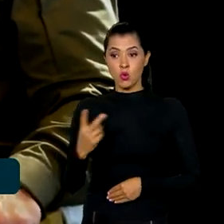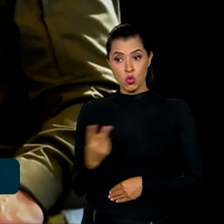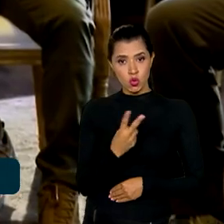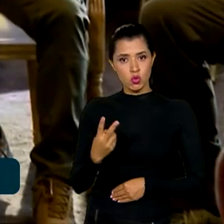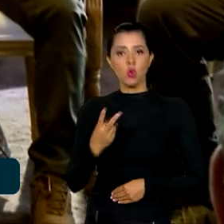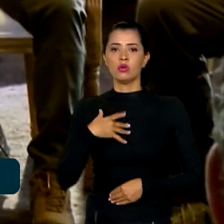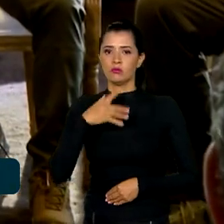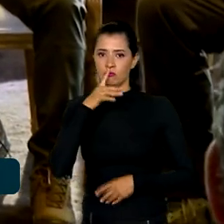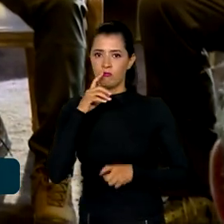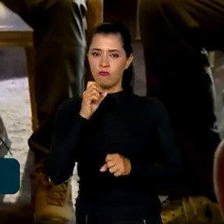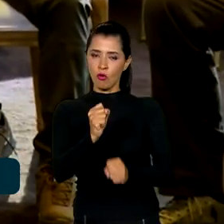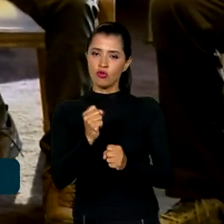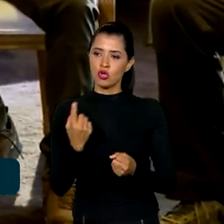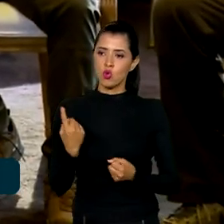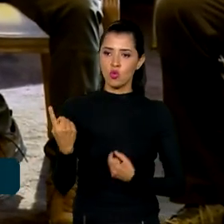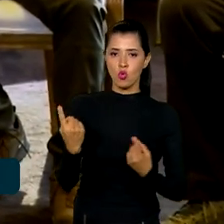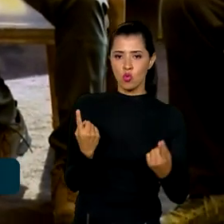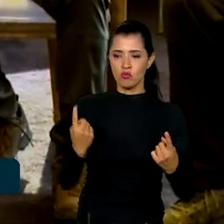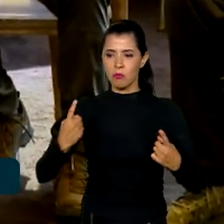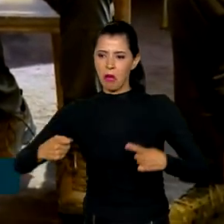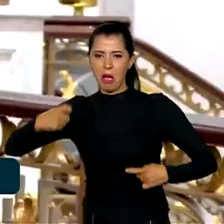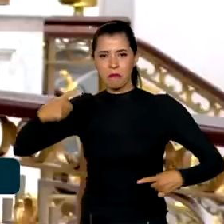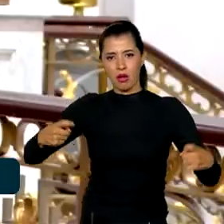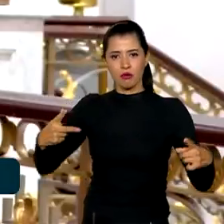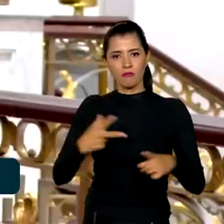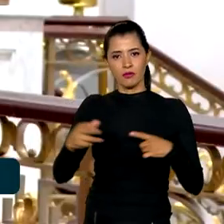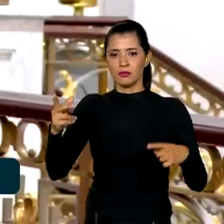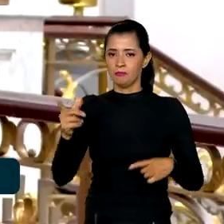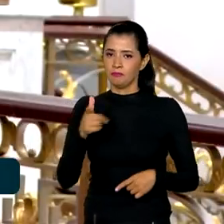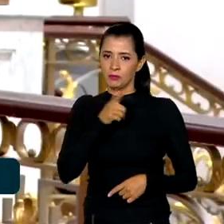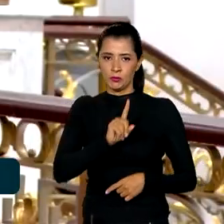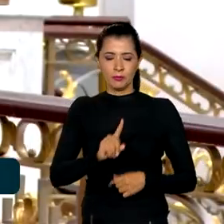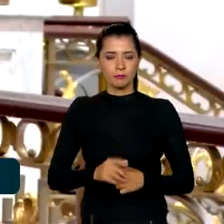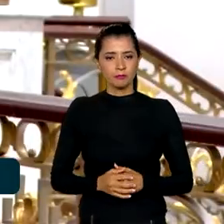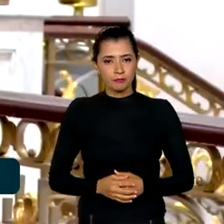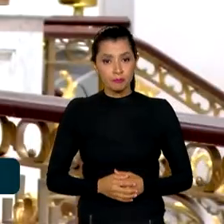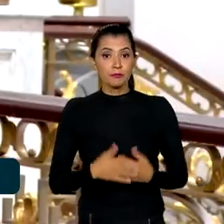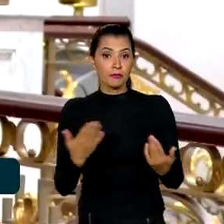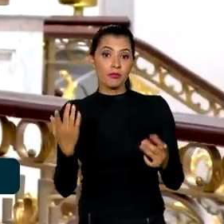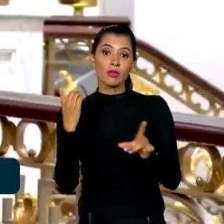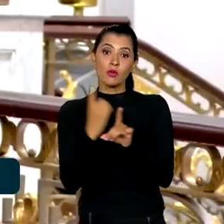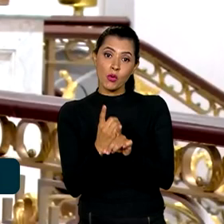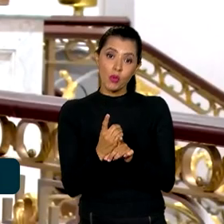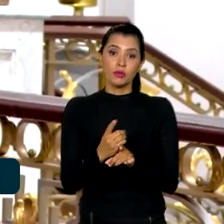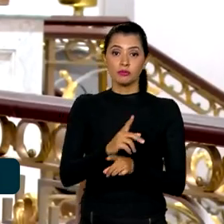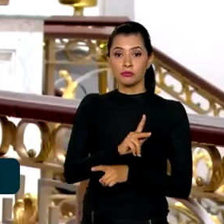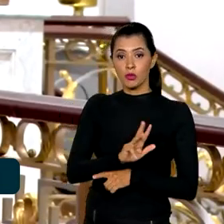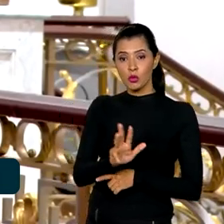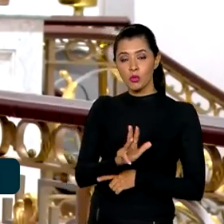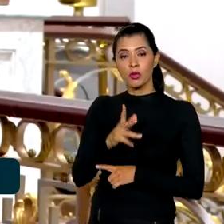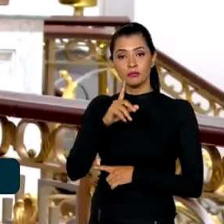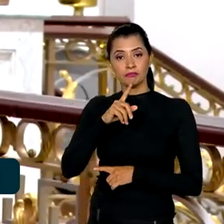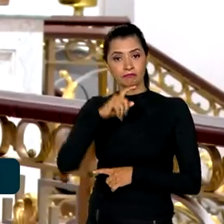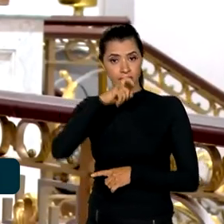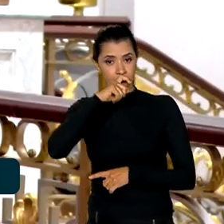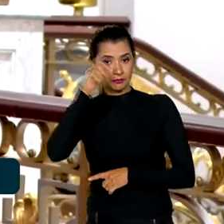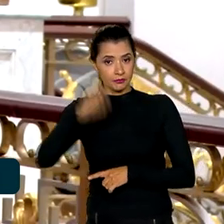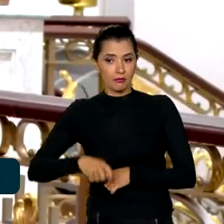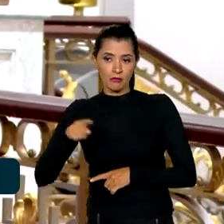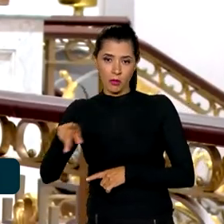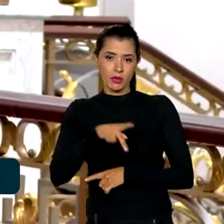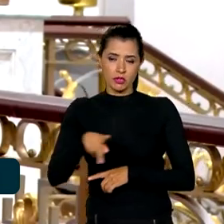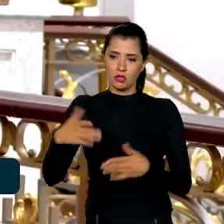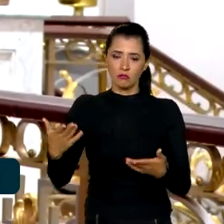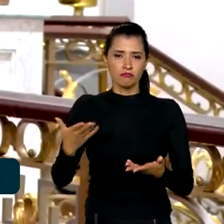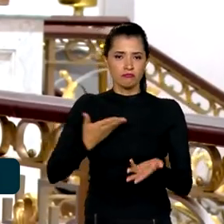fortes demais para que um consiga derrotar o outro. O encontro entre Lula e Zelensky não mudou essa percepção, mas foi bastante